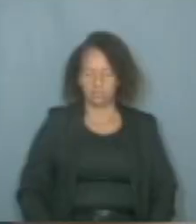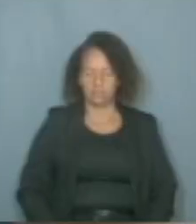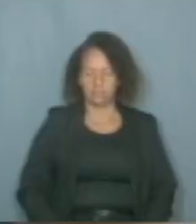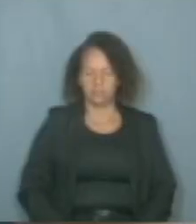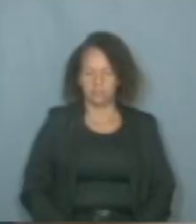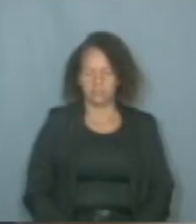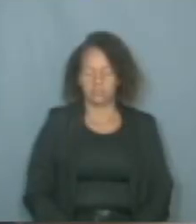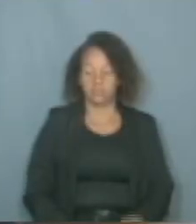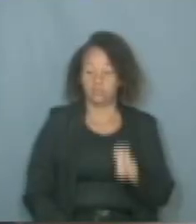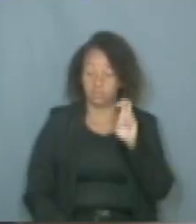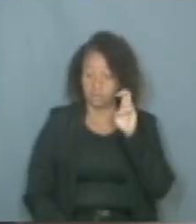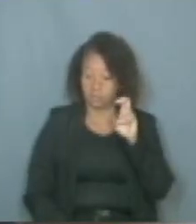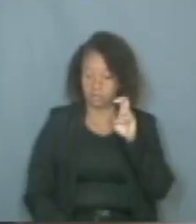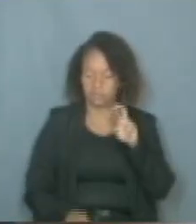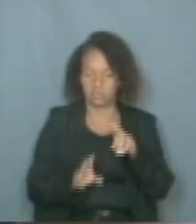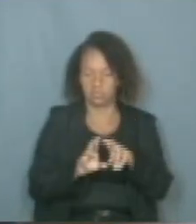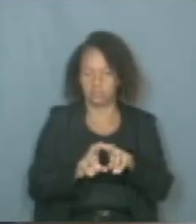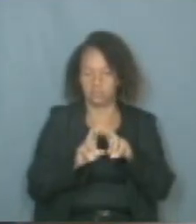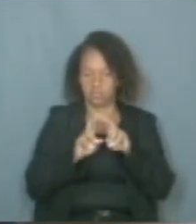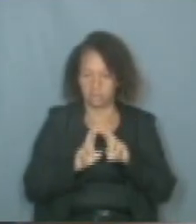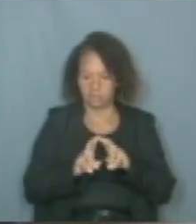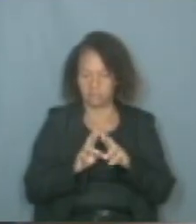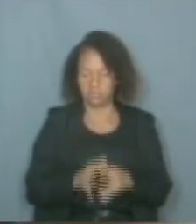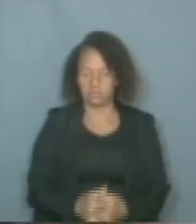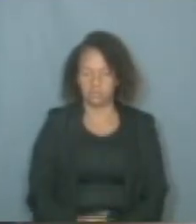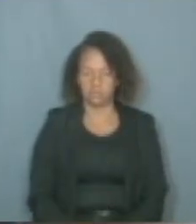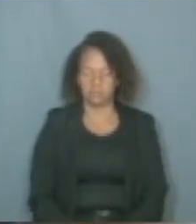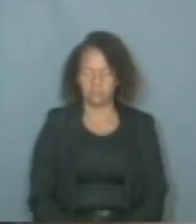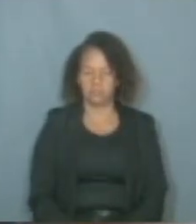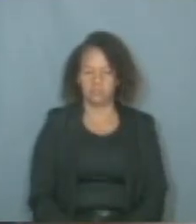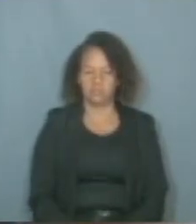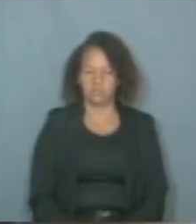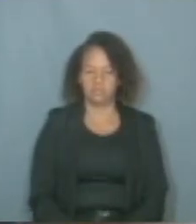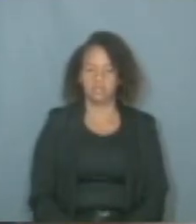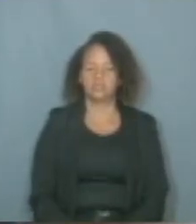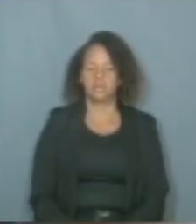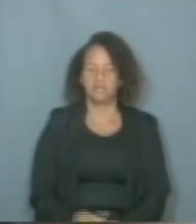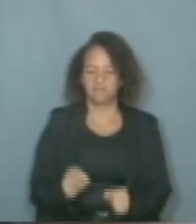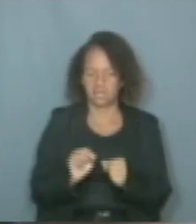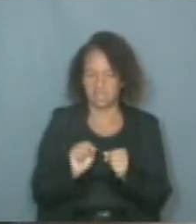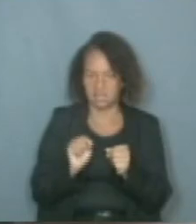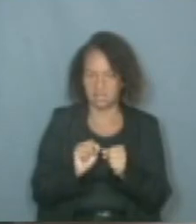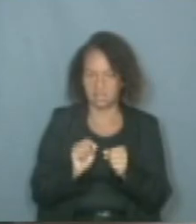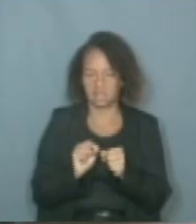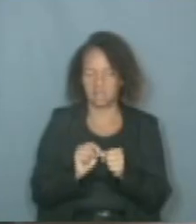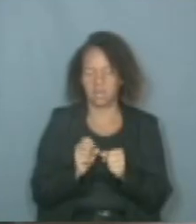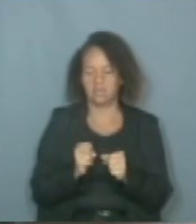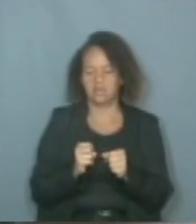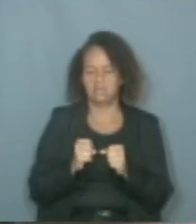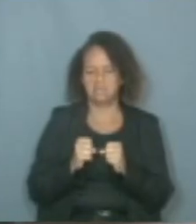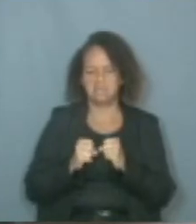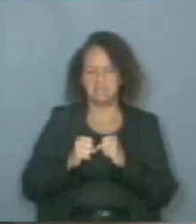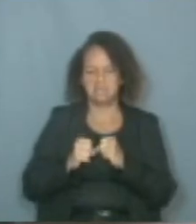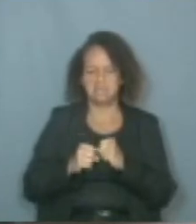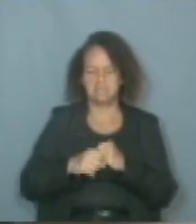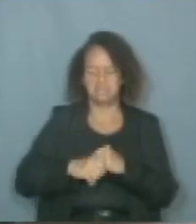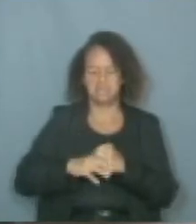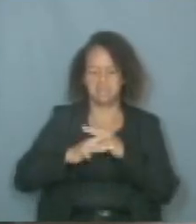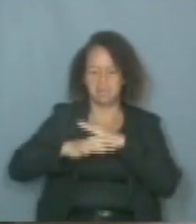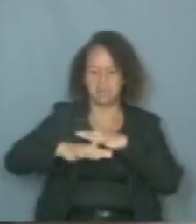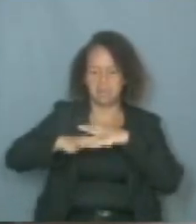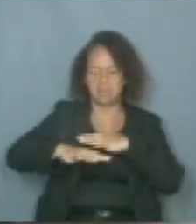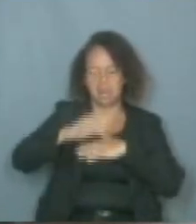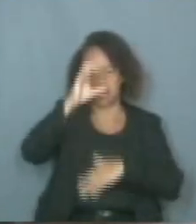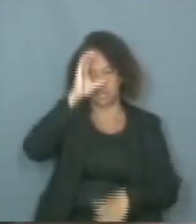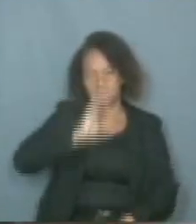O quinto requerimento é para realização de mutirões de cidadania